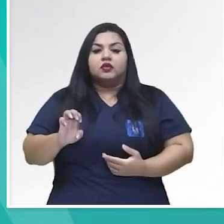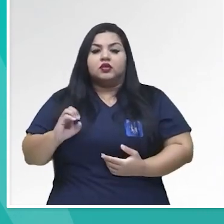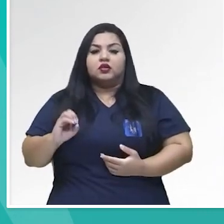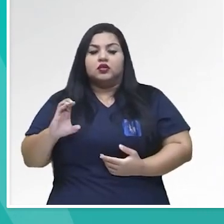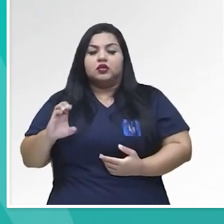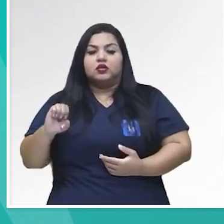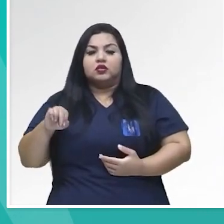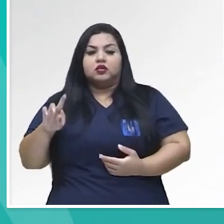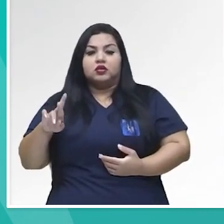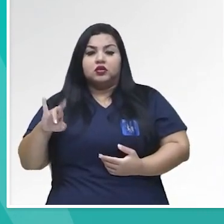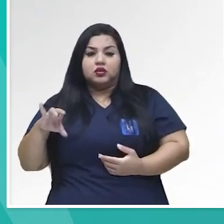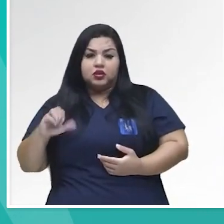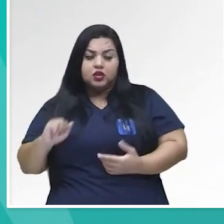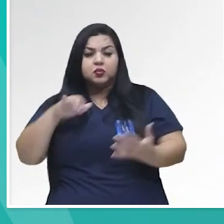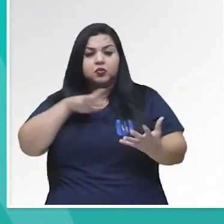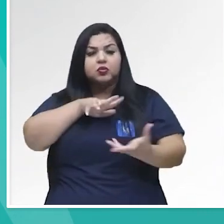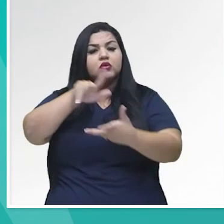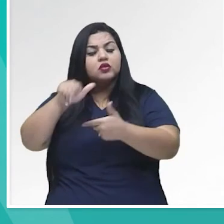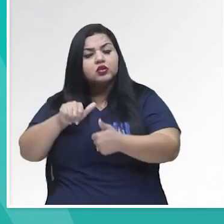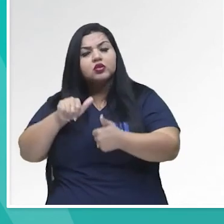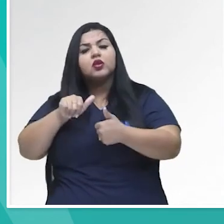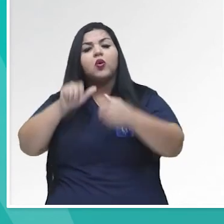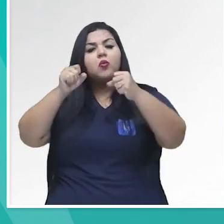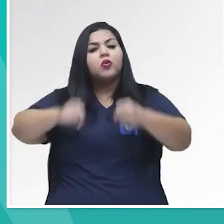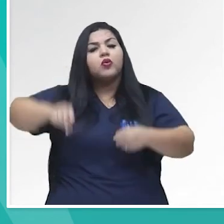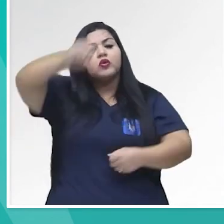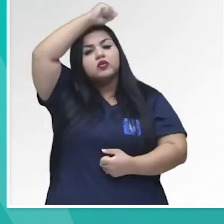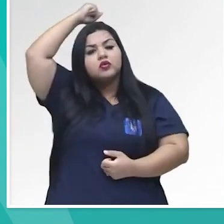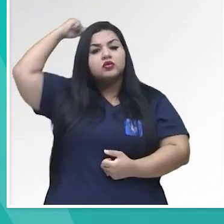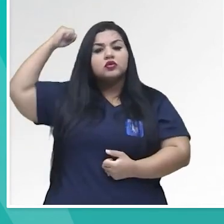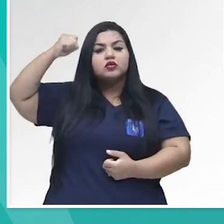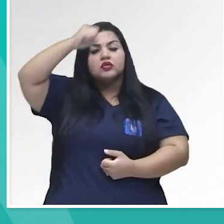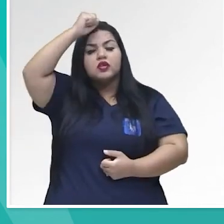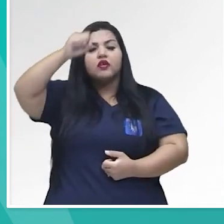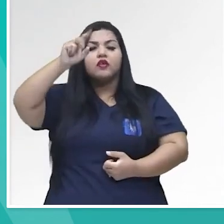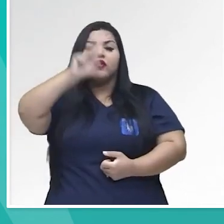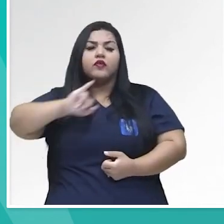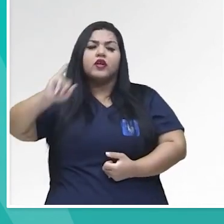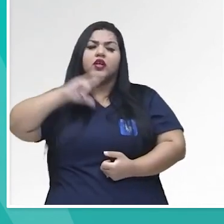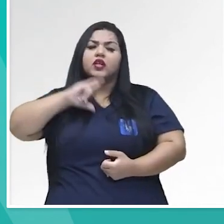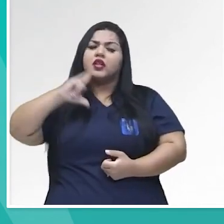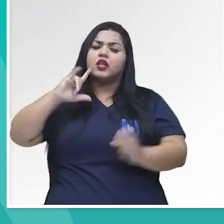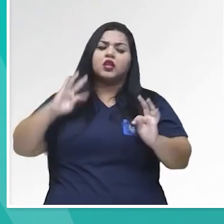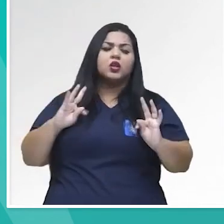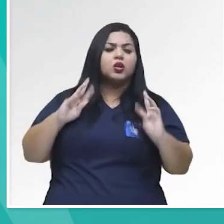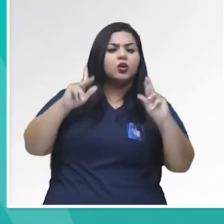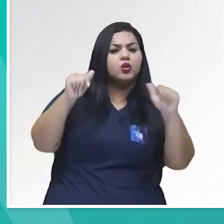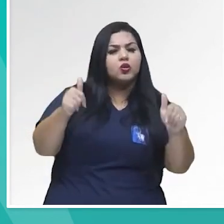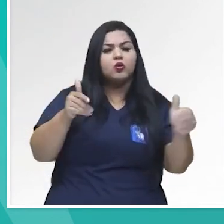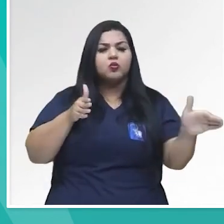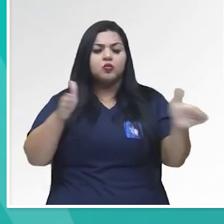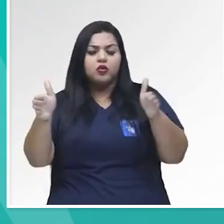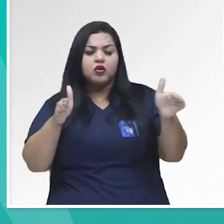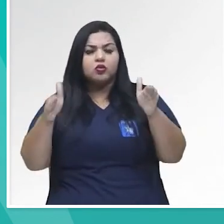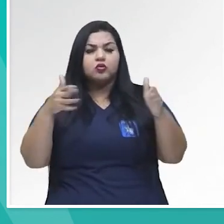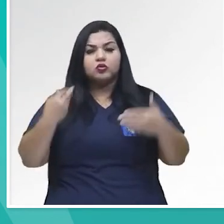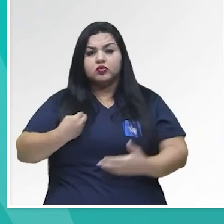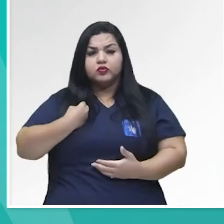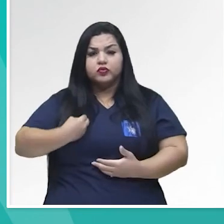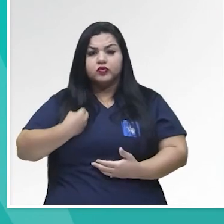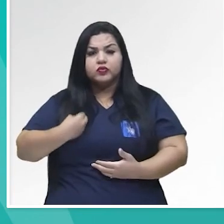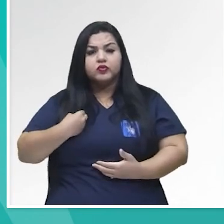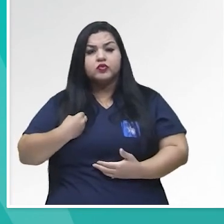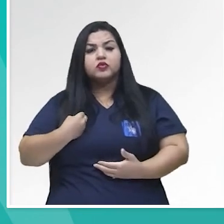que pensar que o poder do sagrado vai usufruir, vai permear todos os momentos da vida,